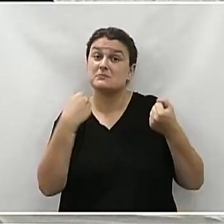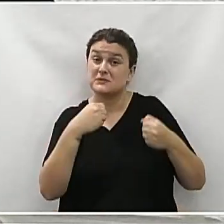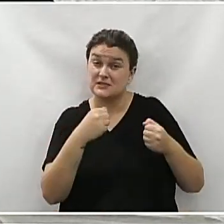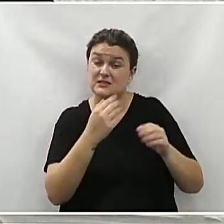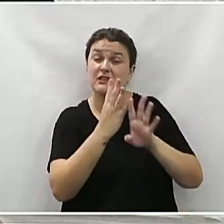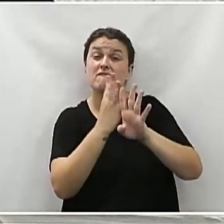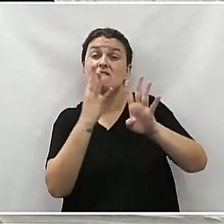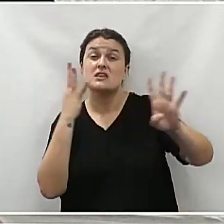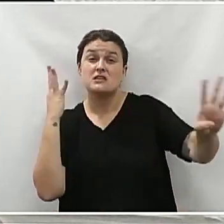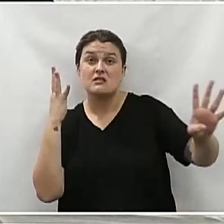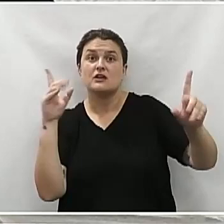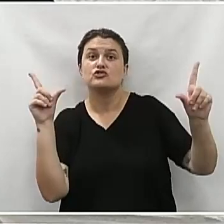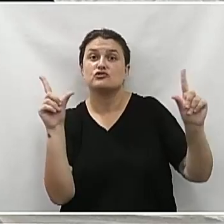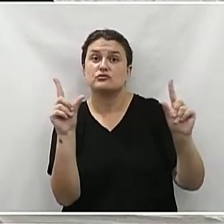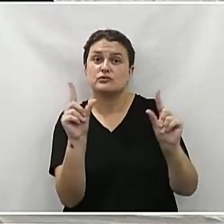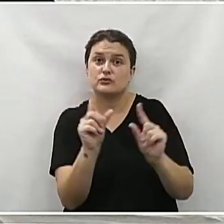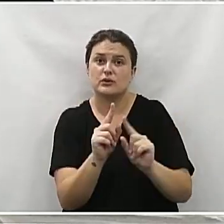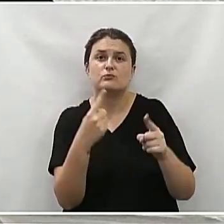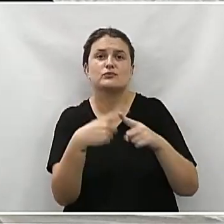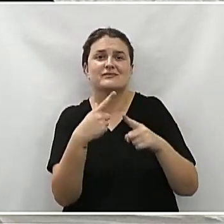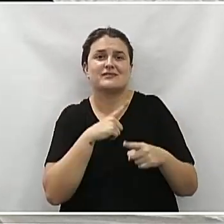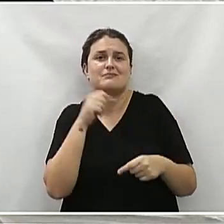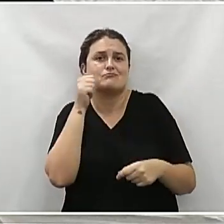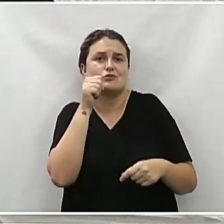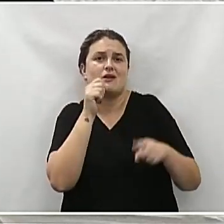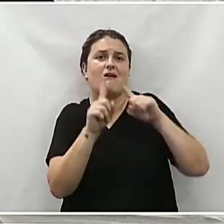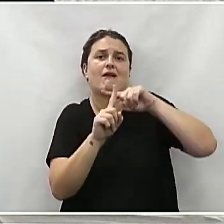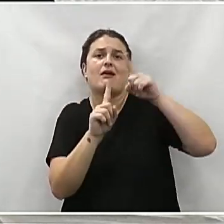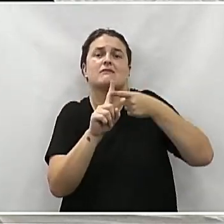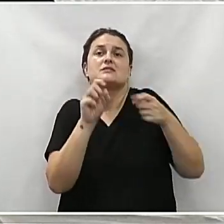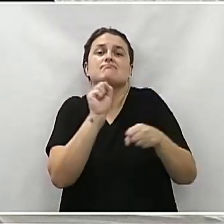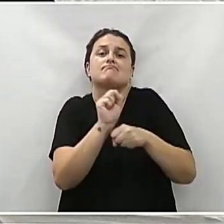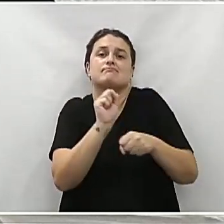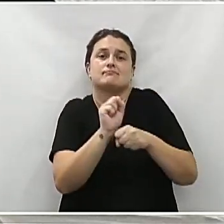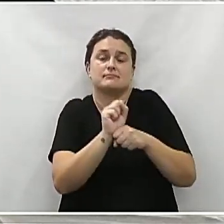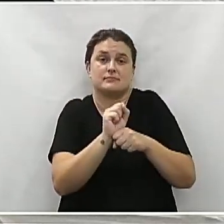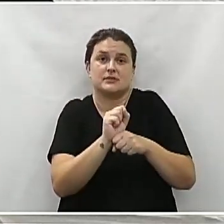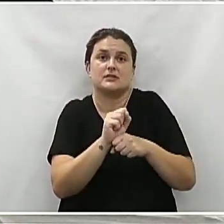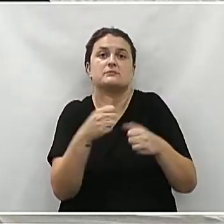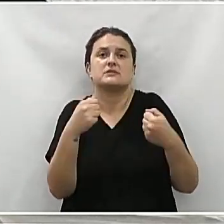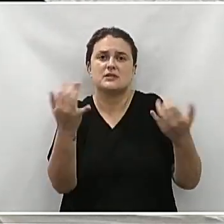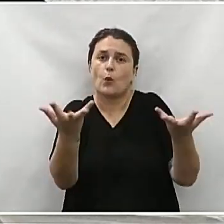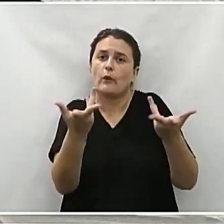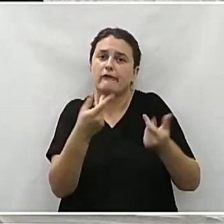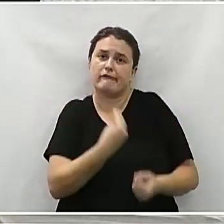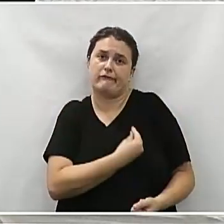desafogar a fila de espera de gestantes, trazendo mais qualidades de vida aos munícipes.